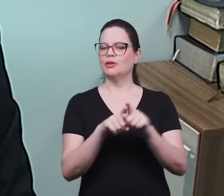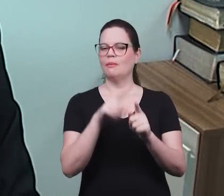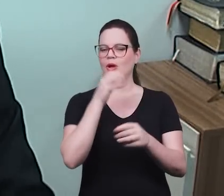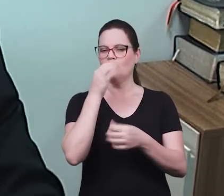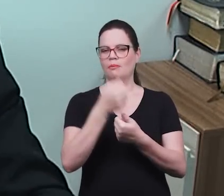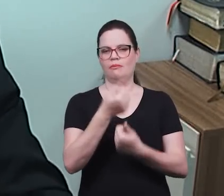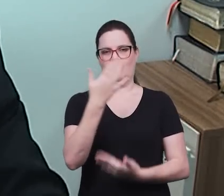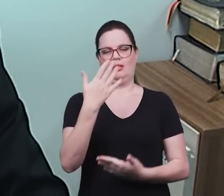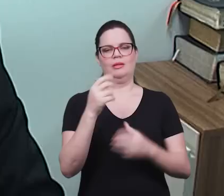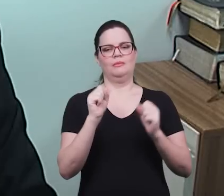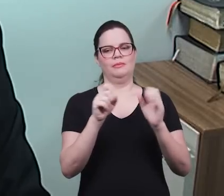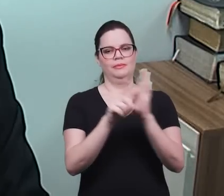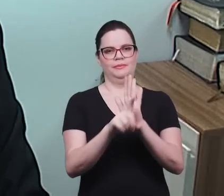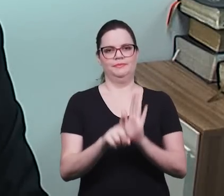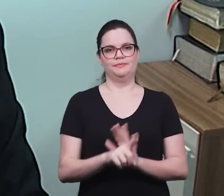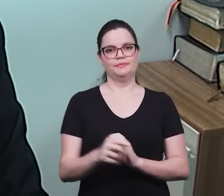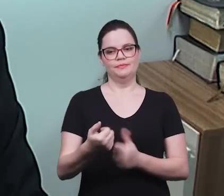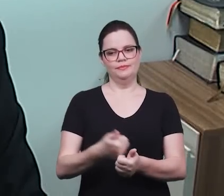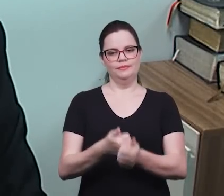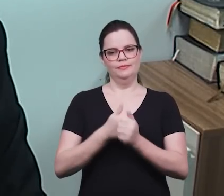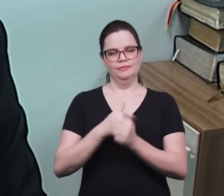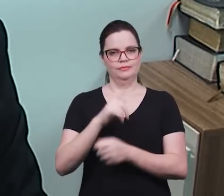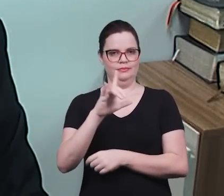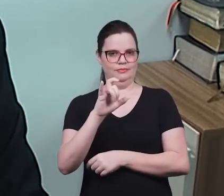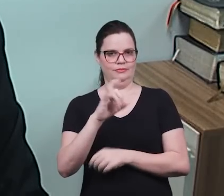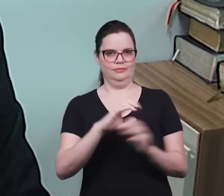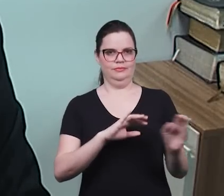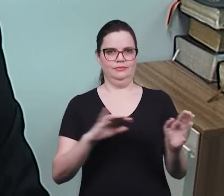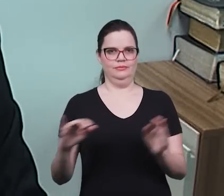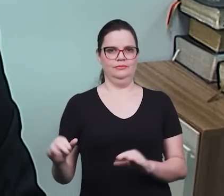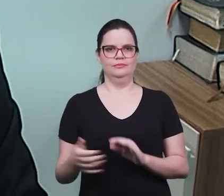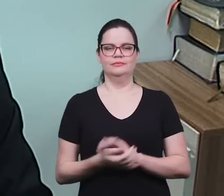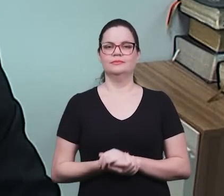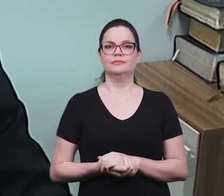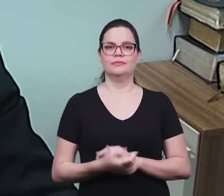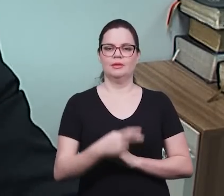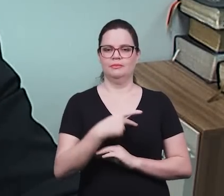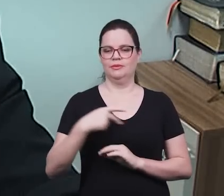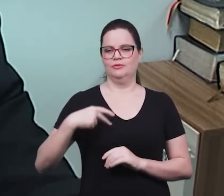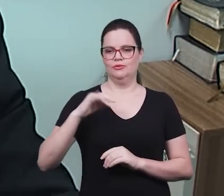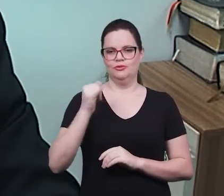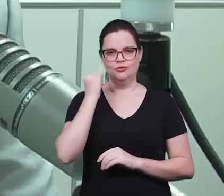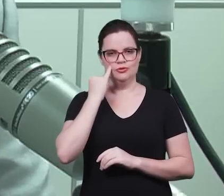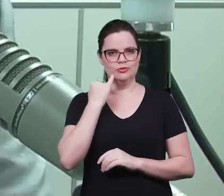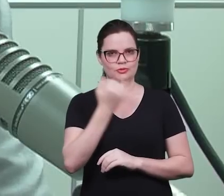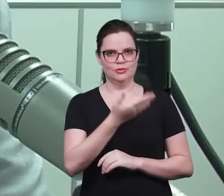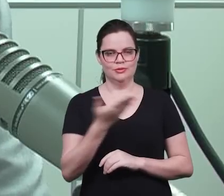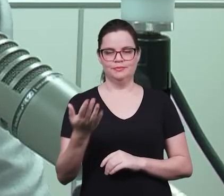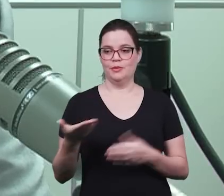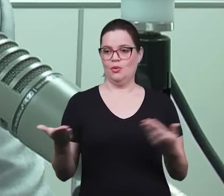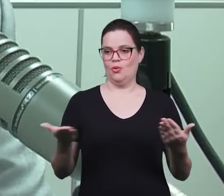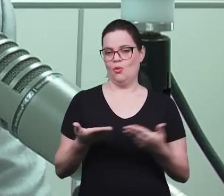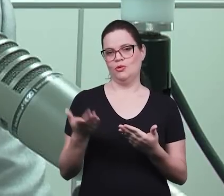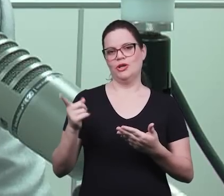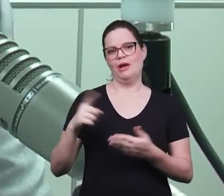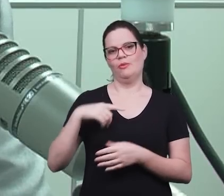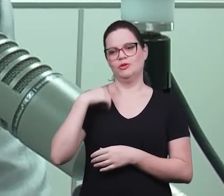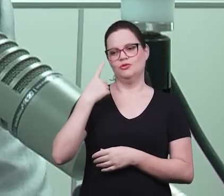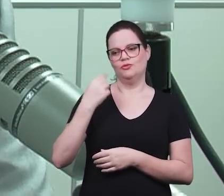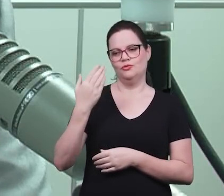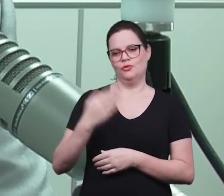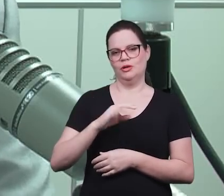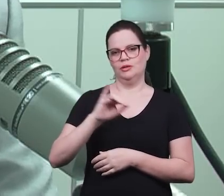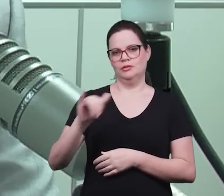sua pergunta e segue a gente também no Instagram. Josias. Vamos lá. Recebemos aqui como nosso convidado hoje, Dr. João